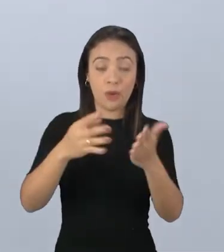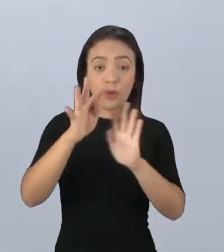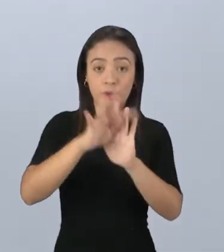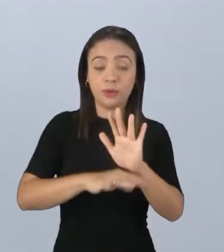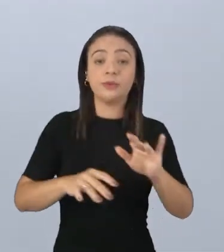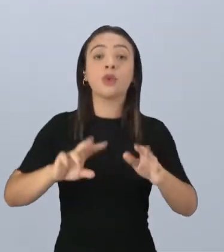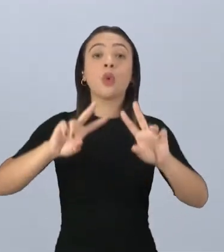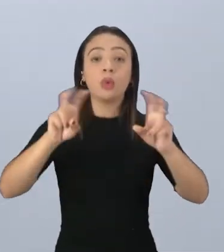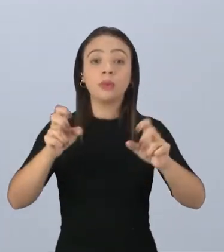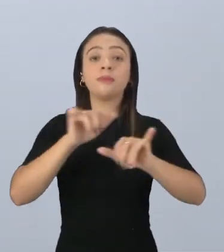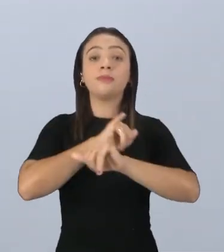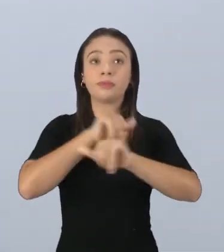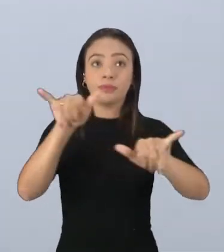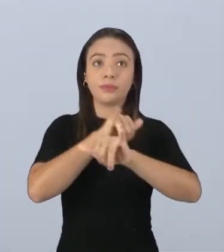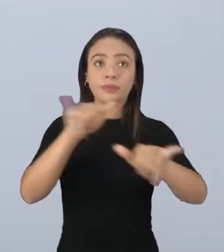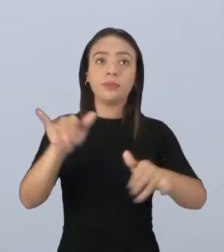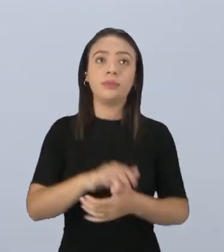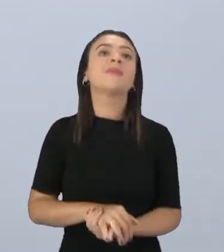uma notícia.